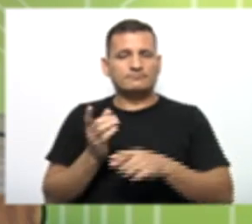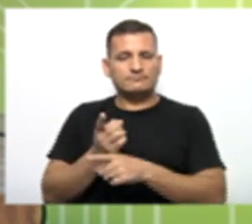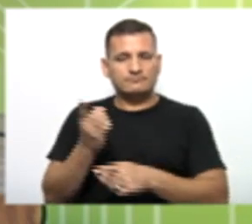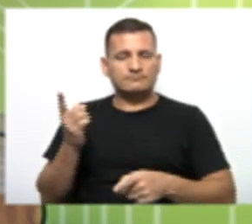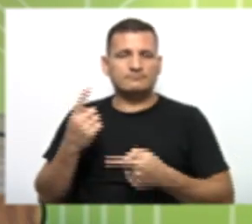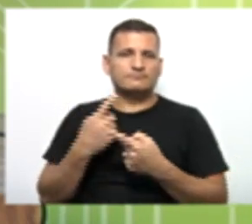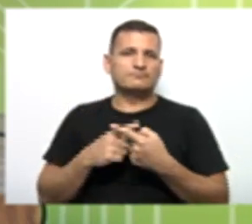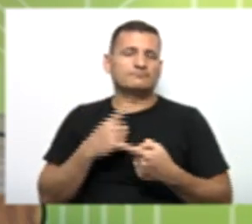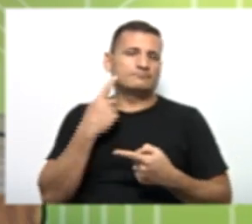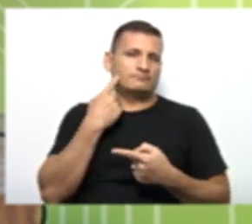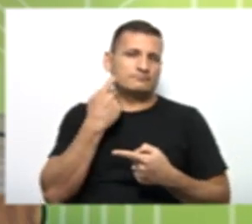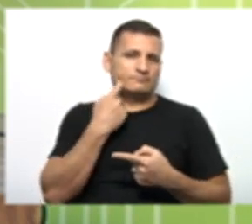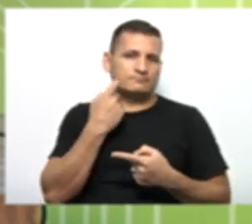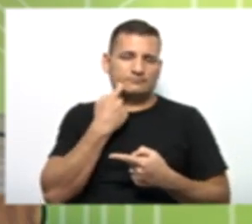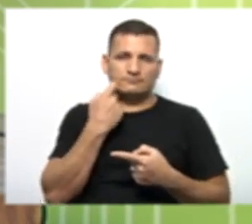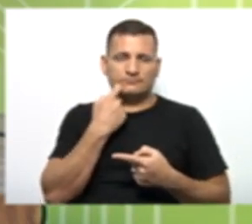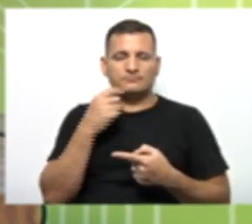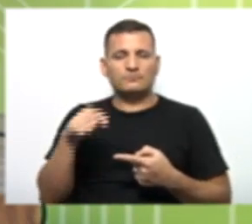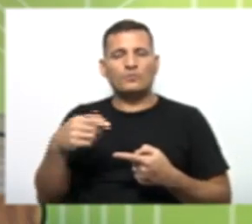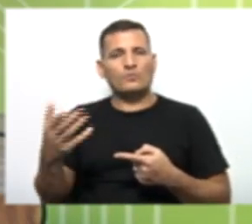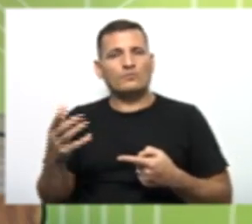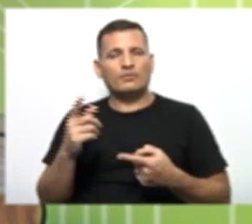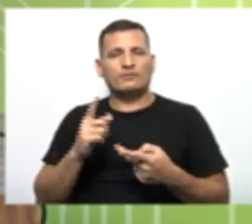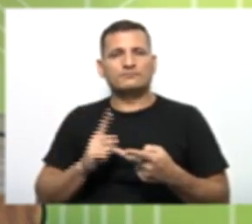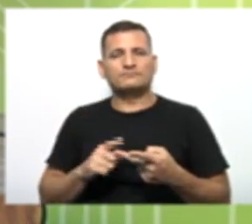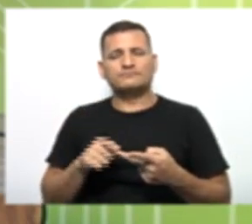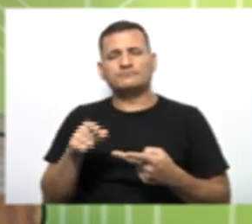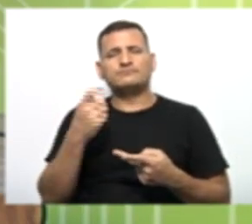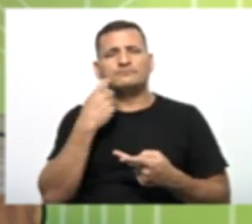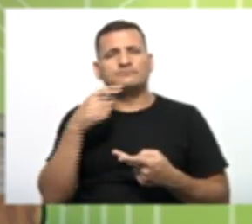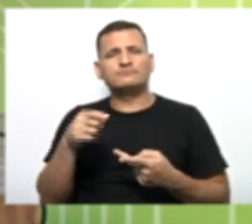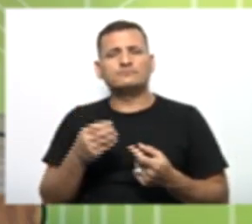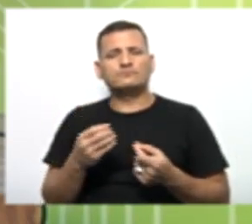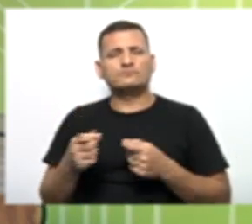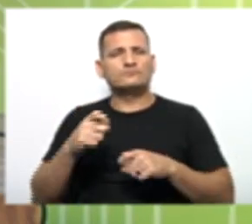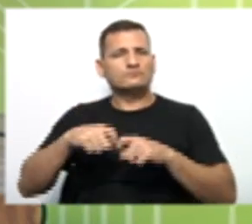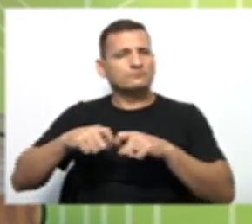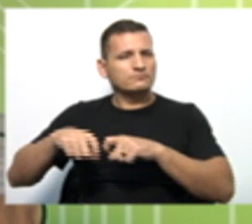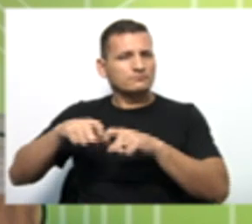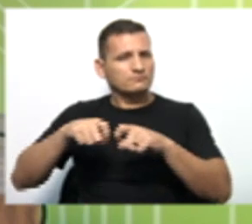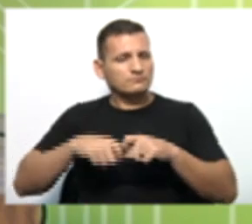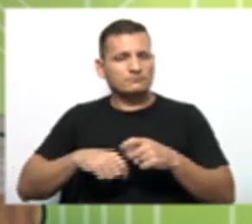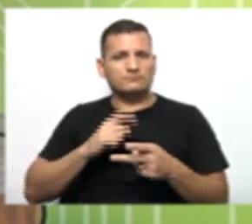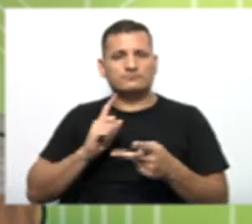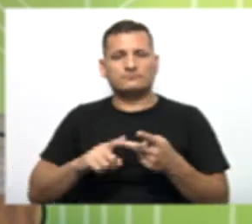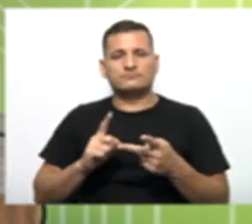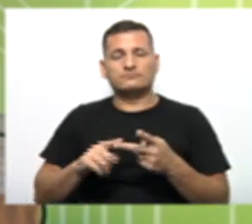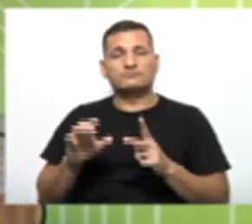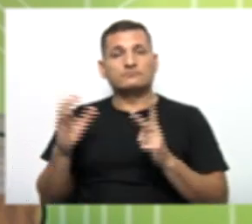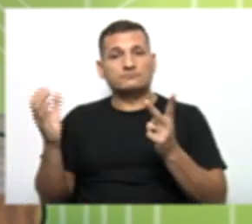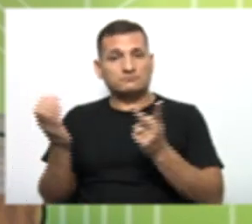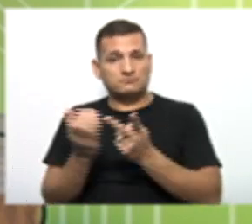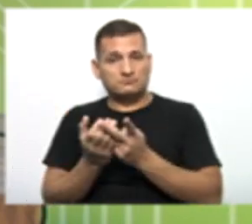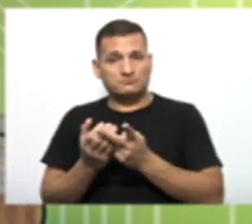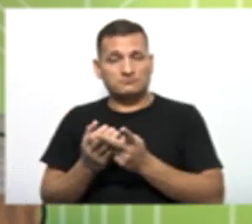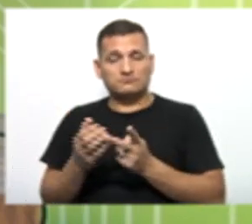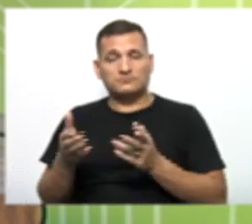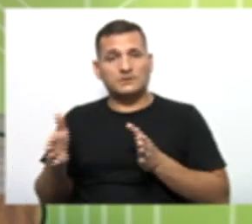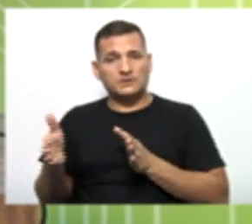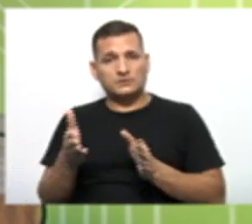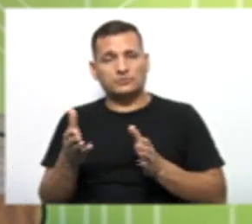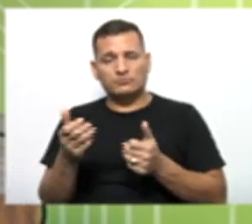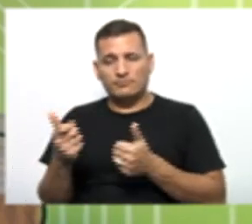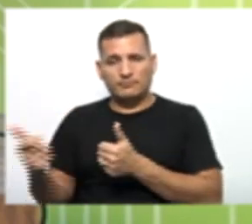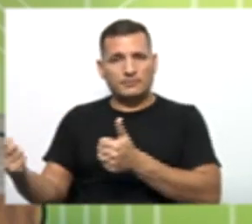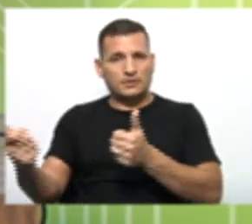rio, como é que esses peixes tinham seu fluxo migratório para se reproduzir, quais as comunidades que haviam nesse entorno, qual a relação